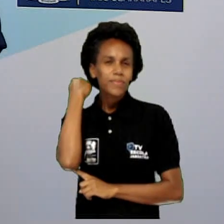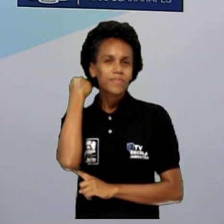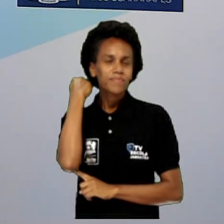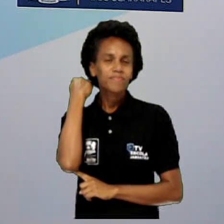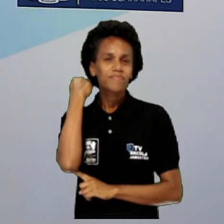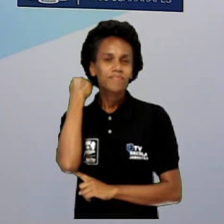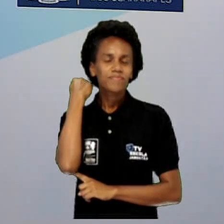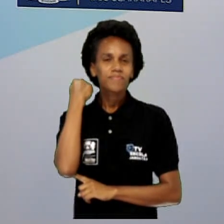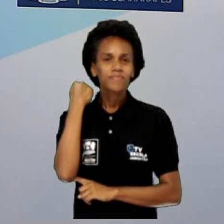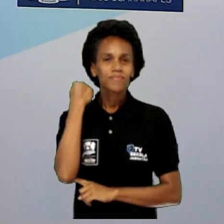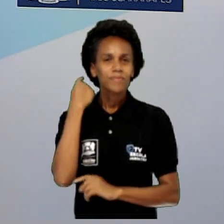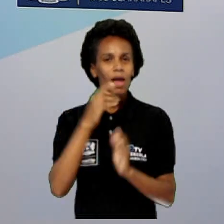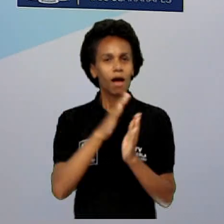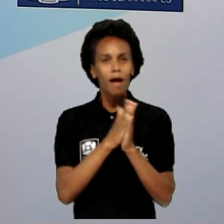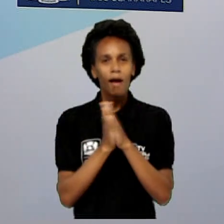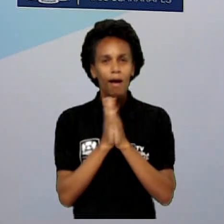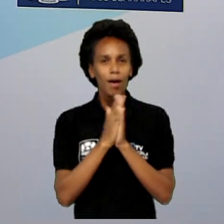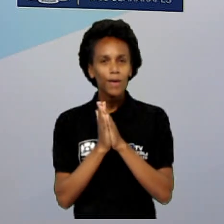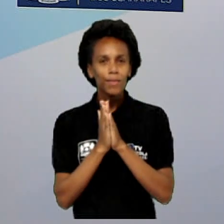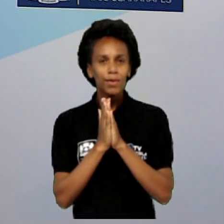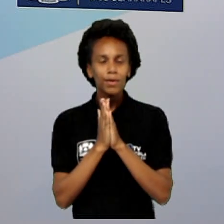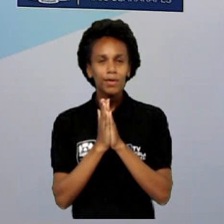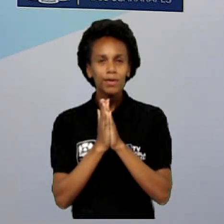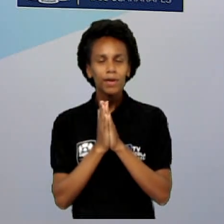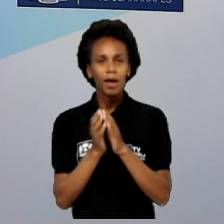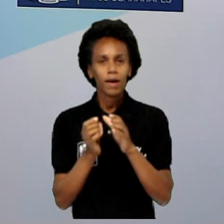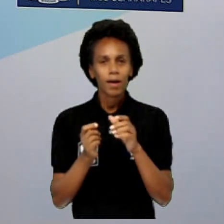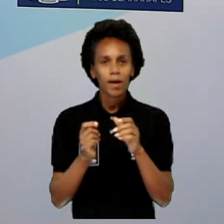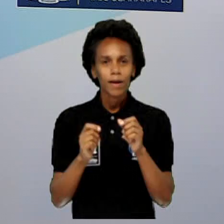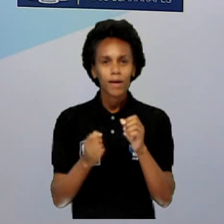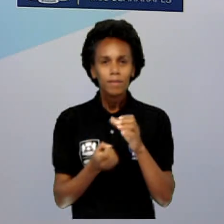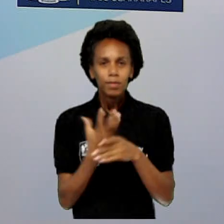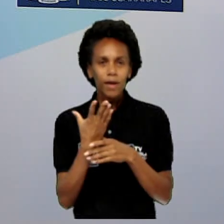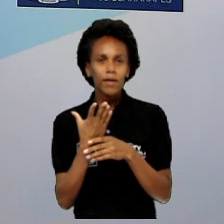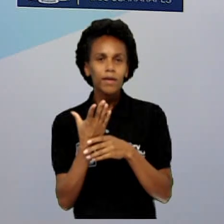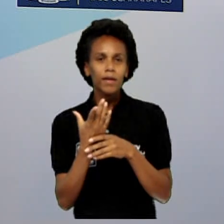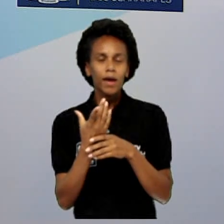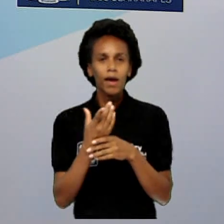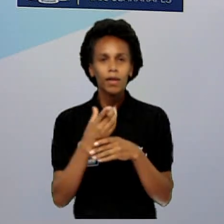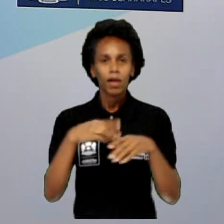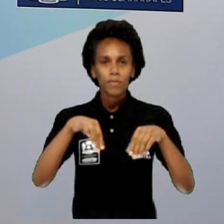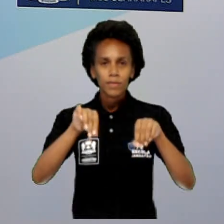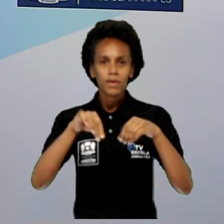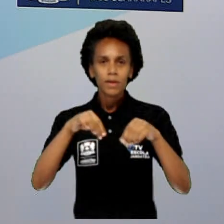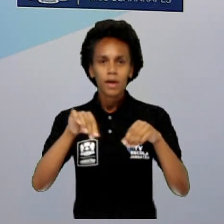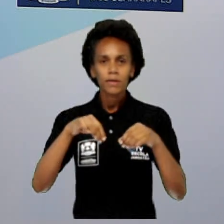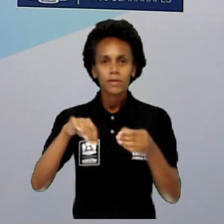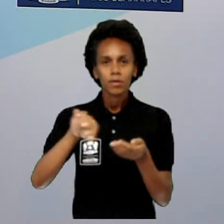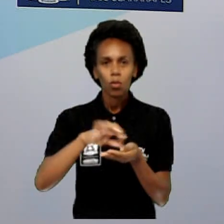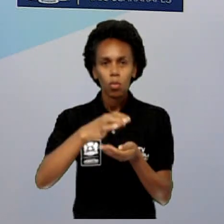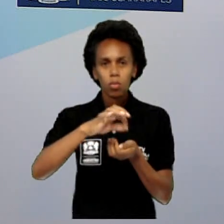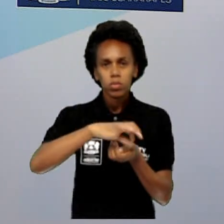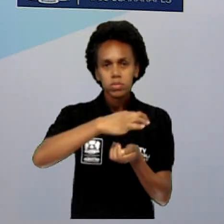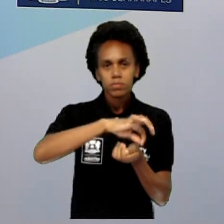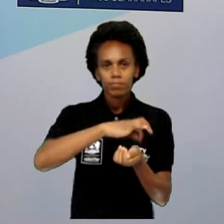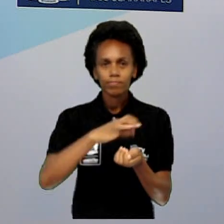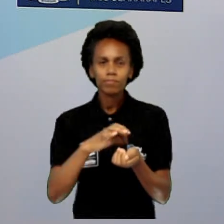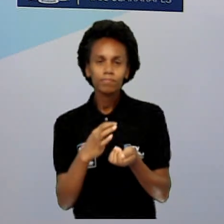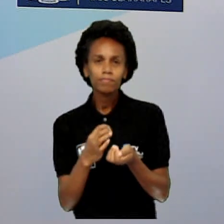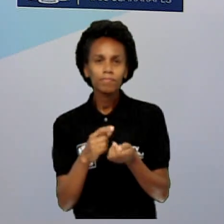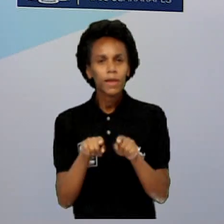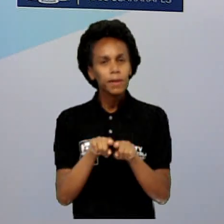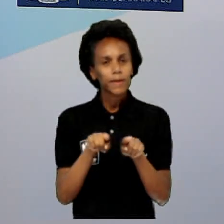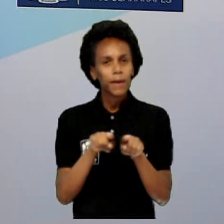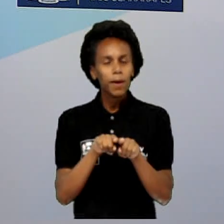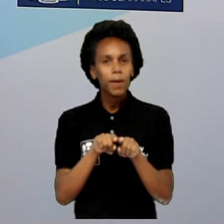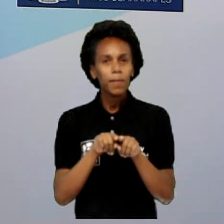eram feitas de tecido, de pano, ou de plástico apenas. Hoje em dia a